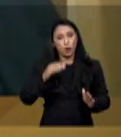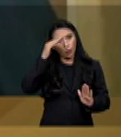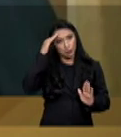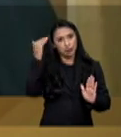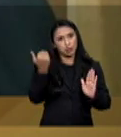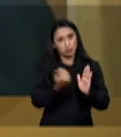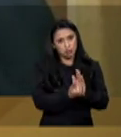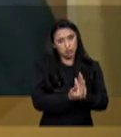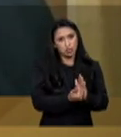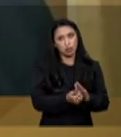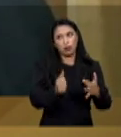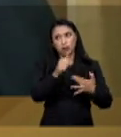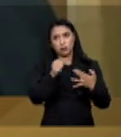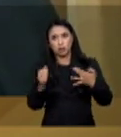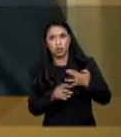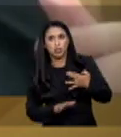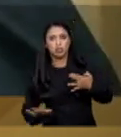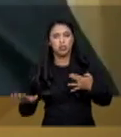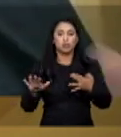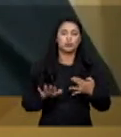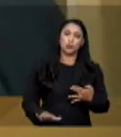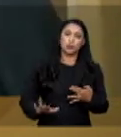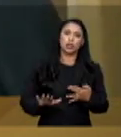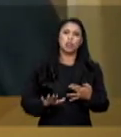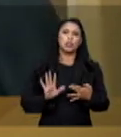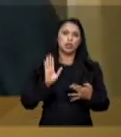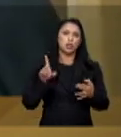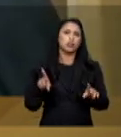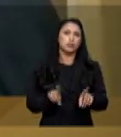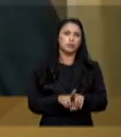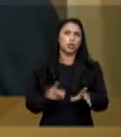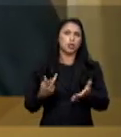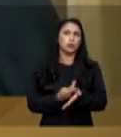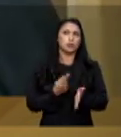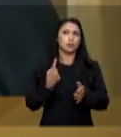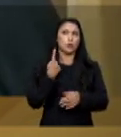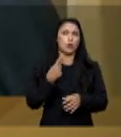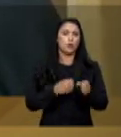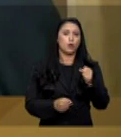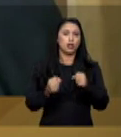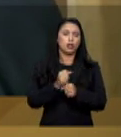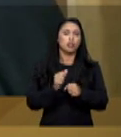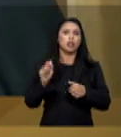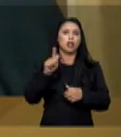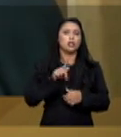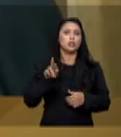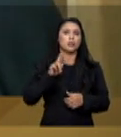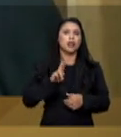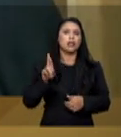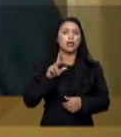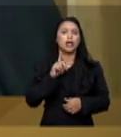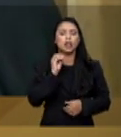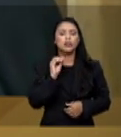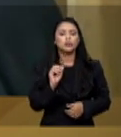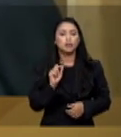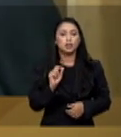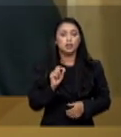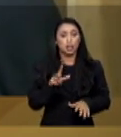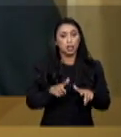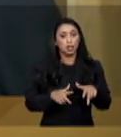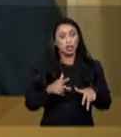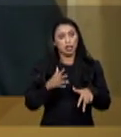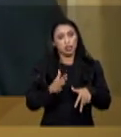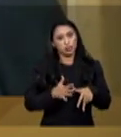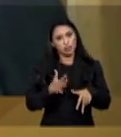jurisprudência do plenário dessa Corte, também já um ano atrás, um agravo regimental em que se negou a sustentação, é